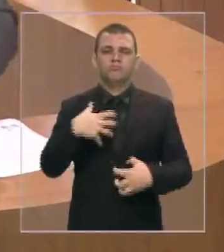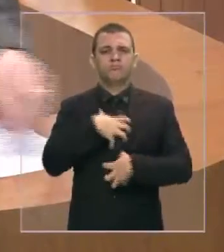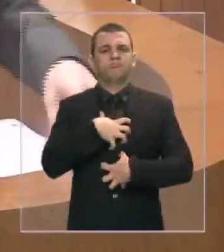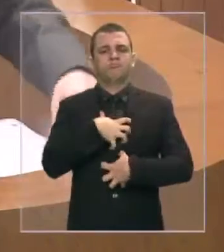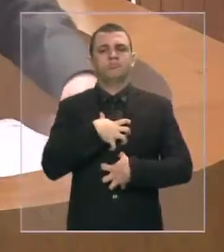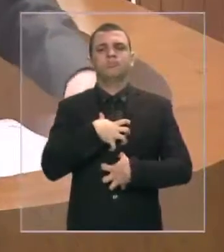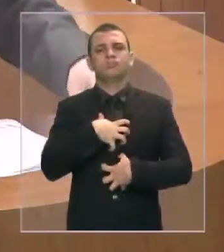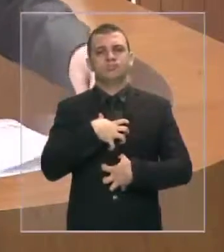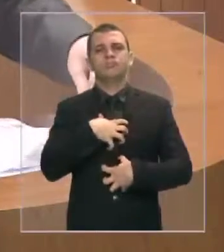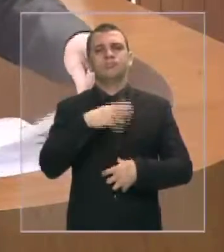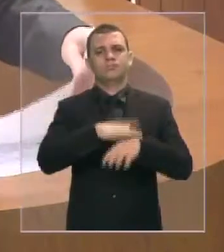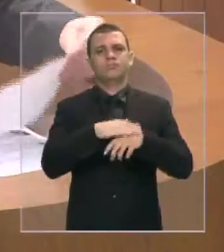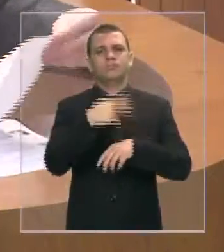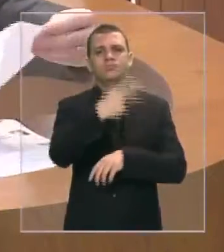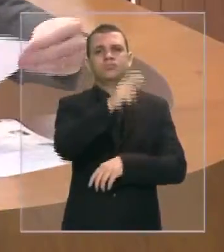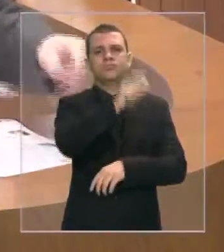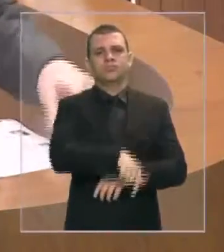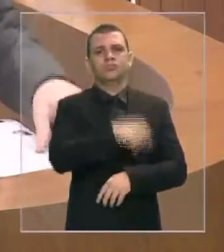juiz Moro.